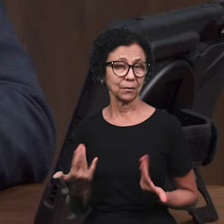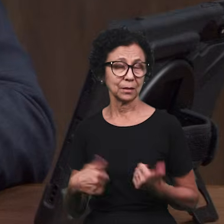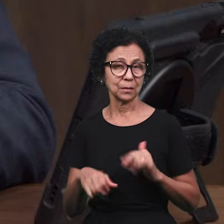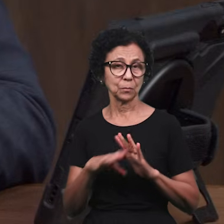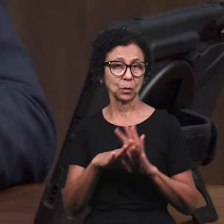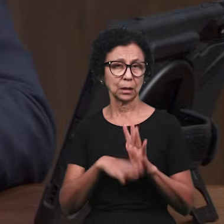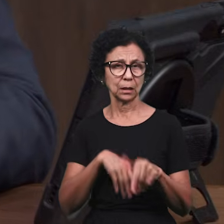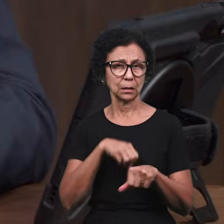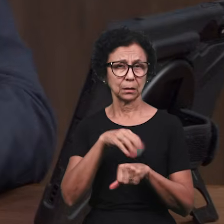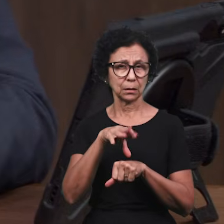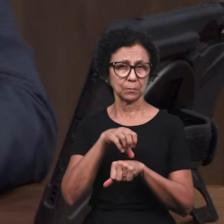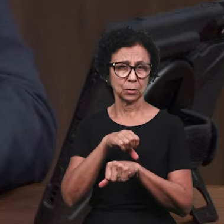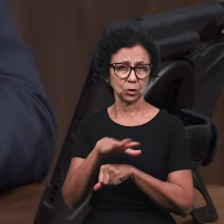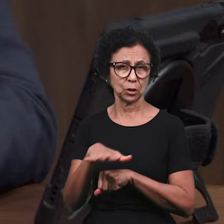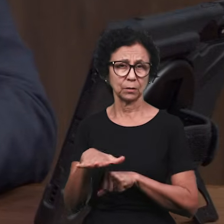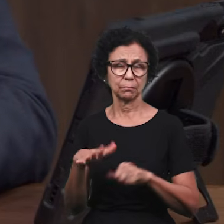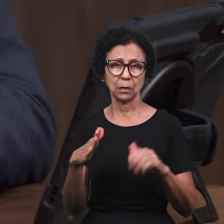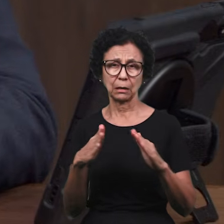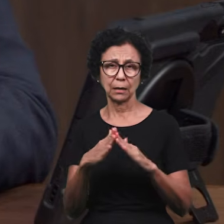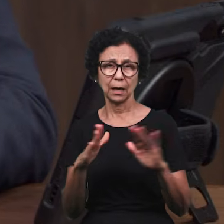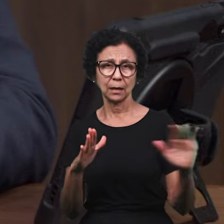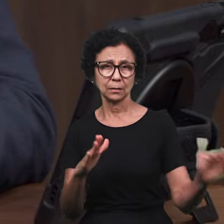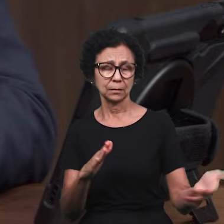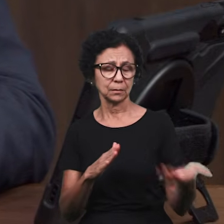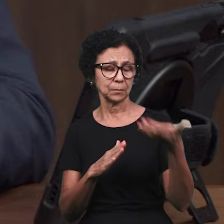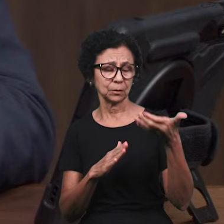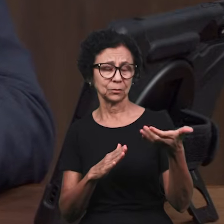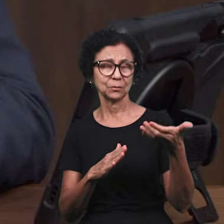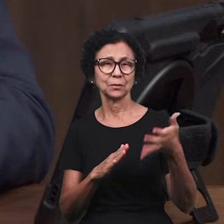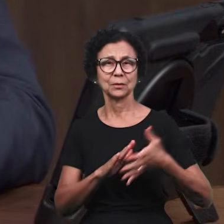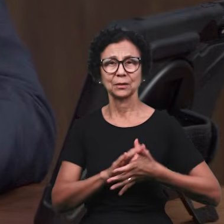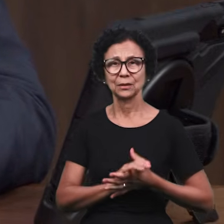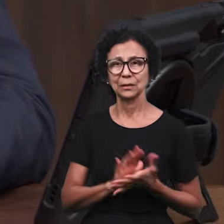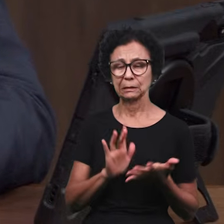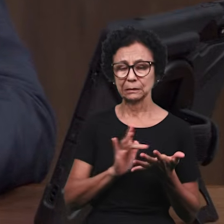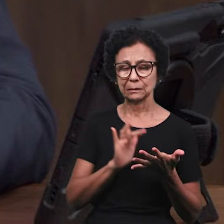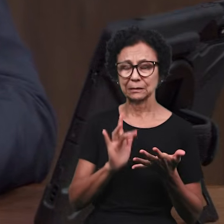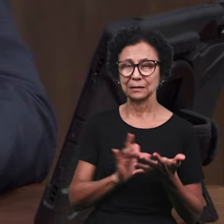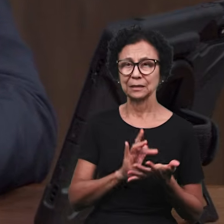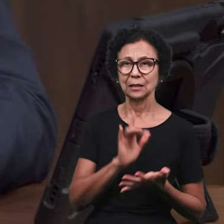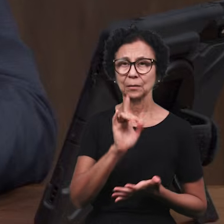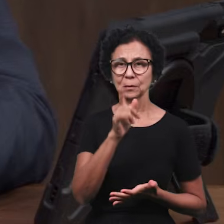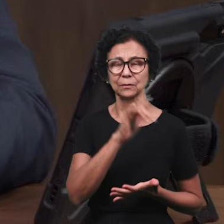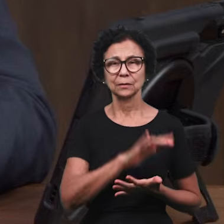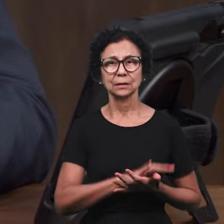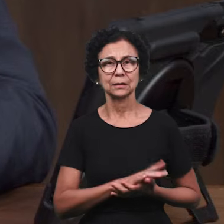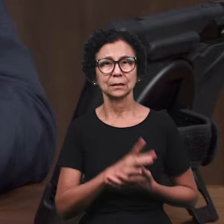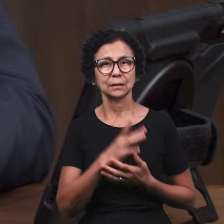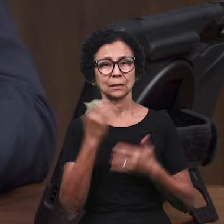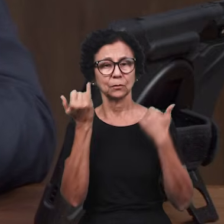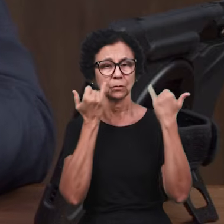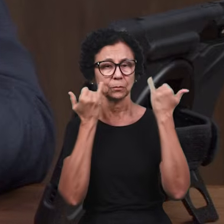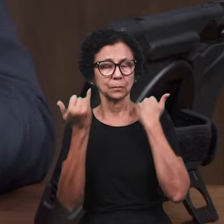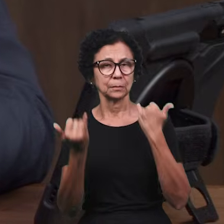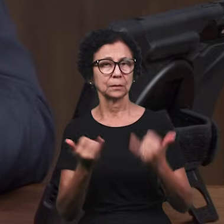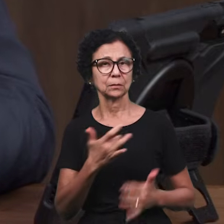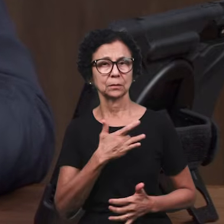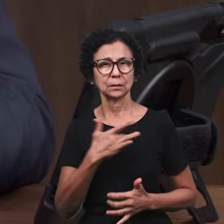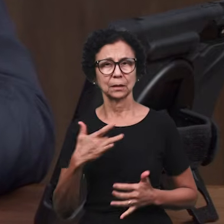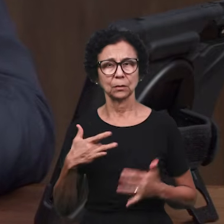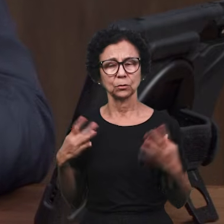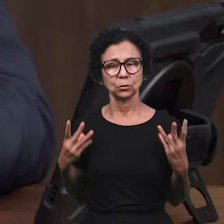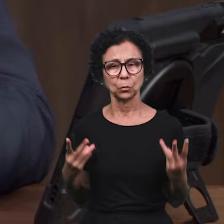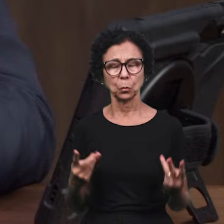dentro das suas casas, dentro dos seus dispositivos, toda semana para trazer saúde, informação de qualidade, de